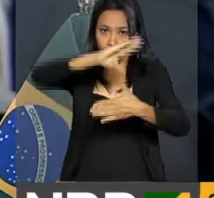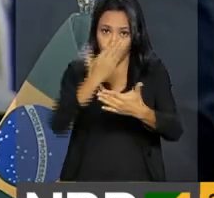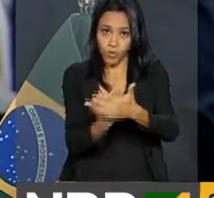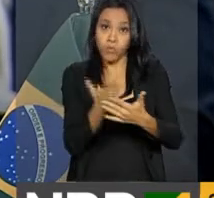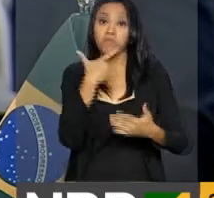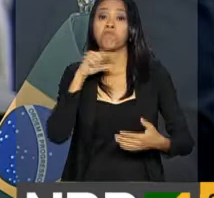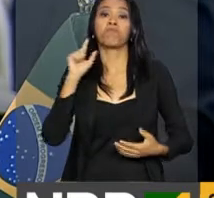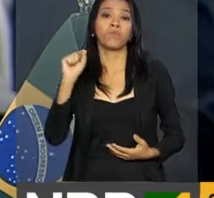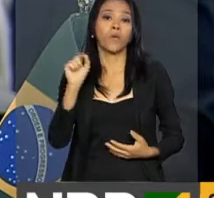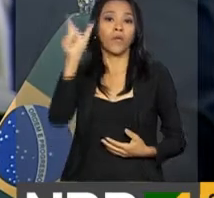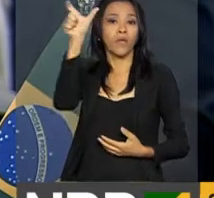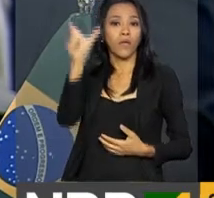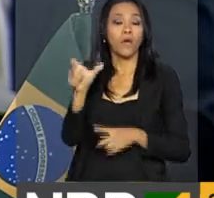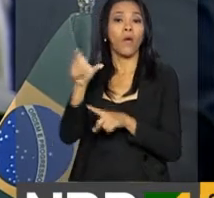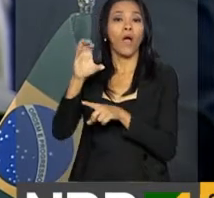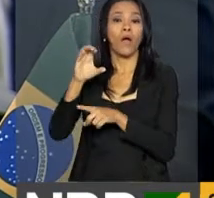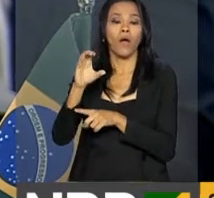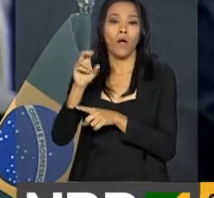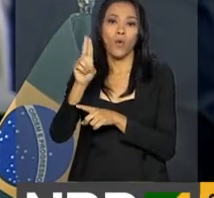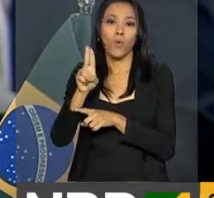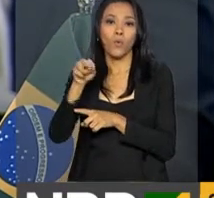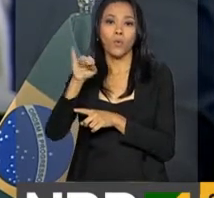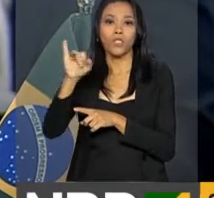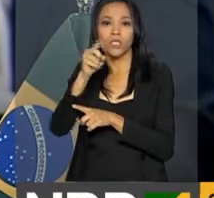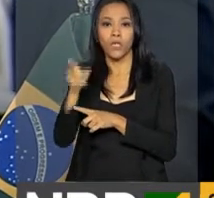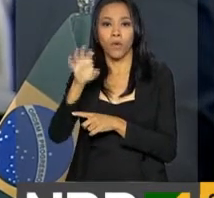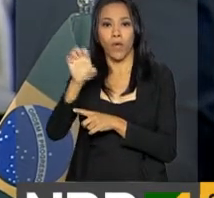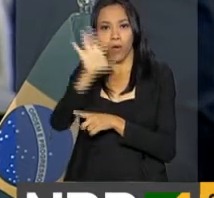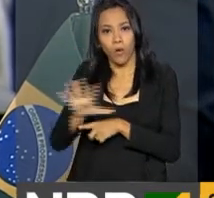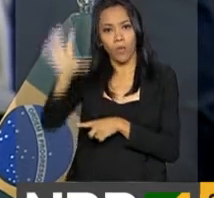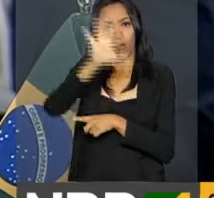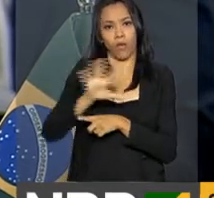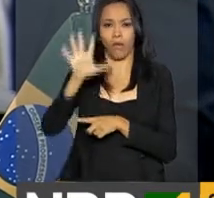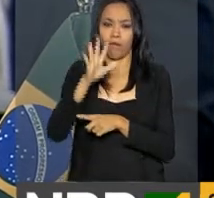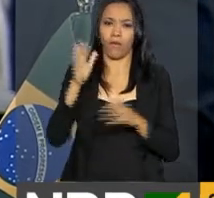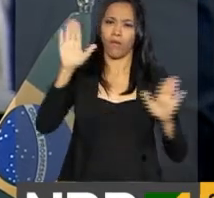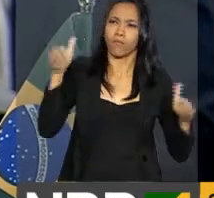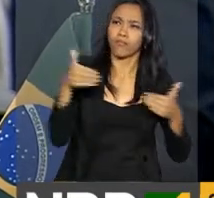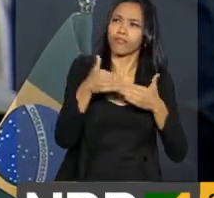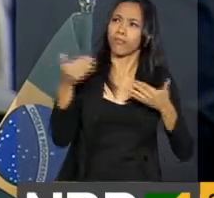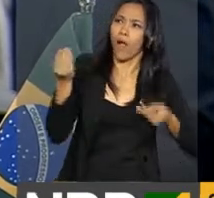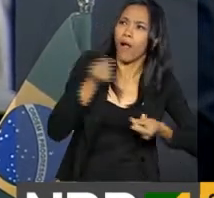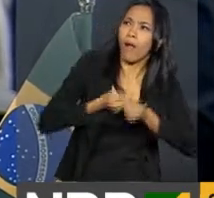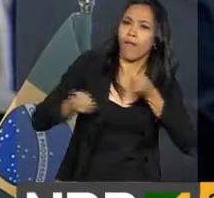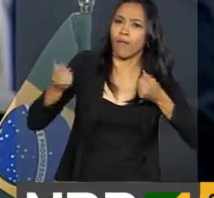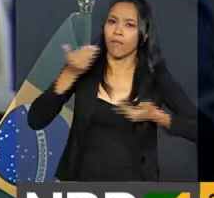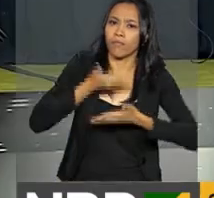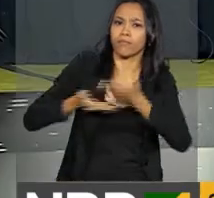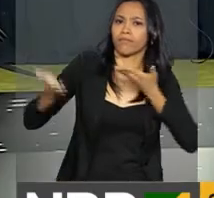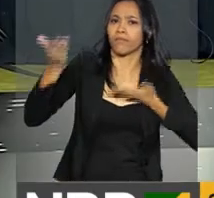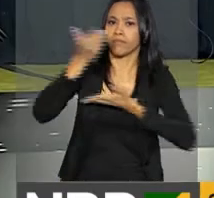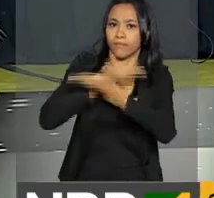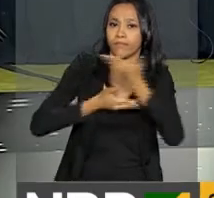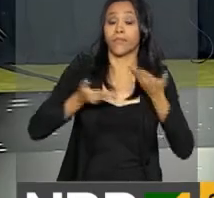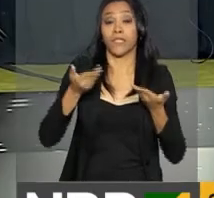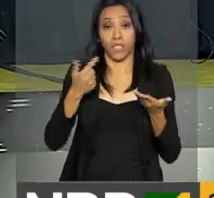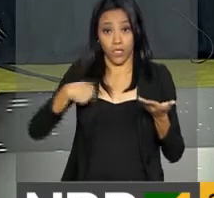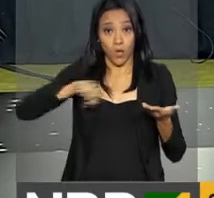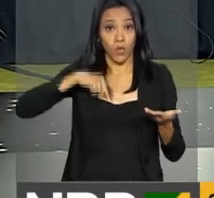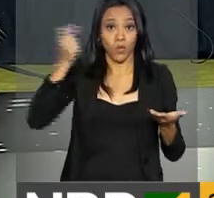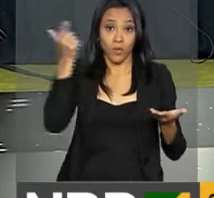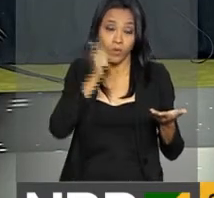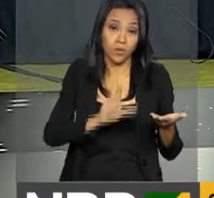Europeia. Pela primeira vez em 20 anos de tratativas, há perspectiva realista de que se conclua